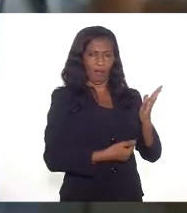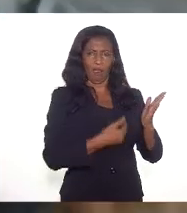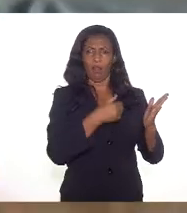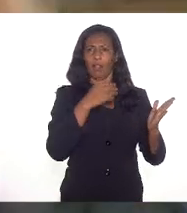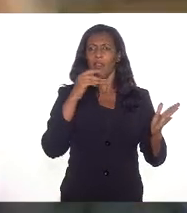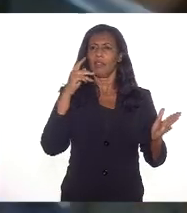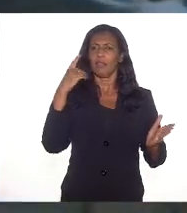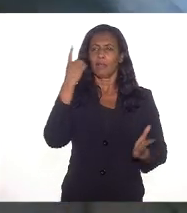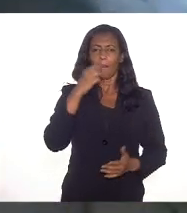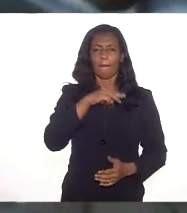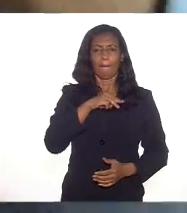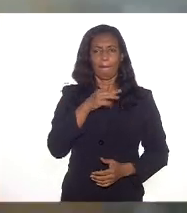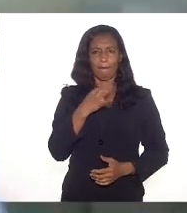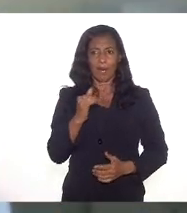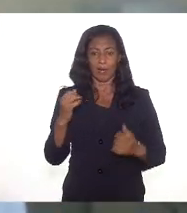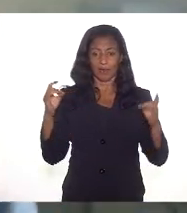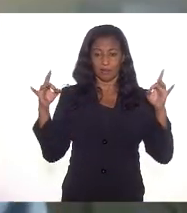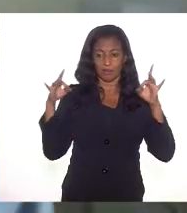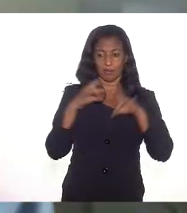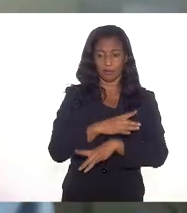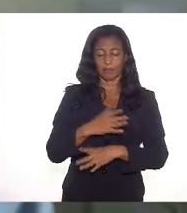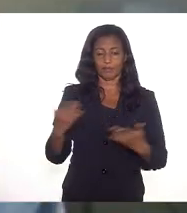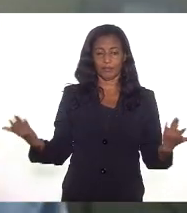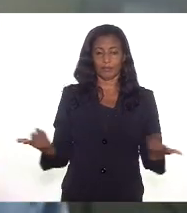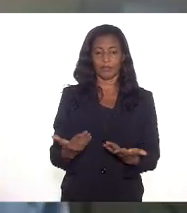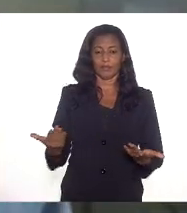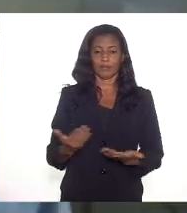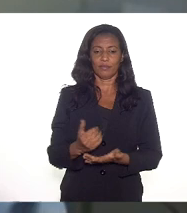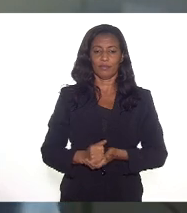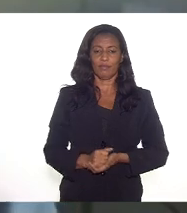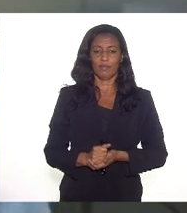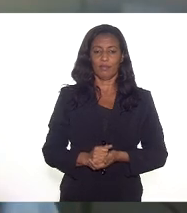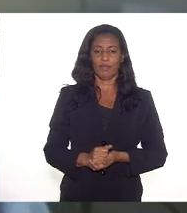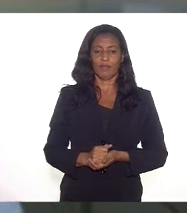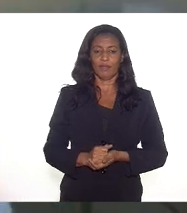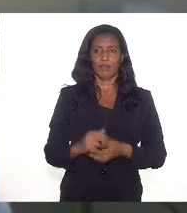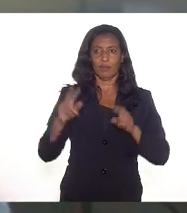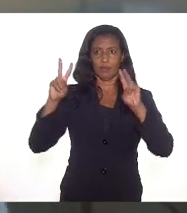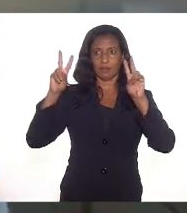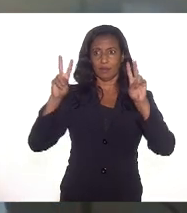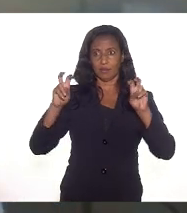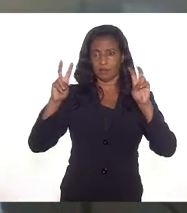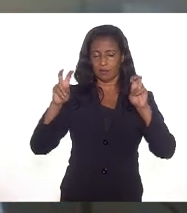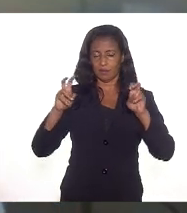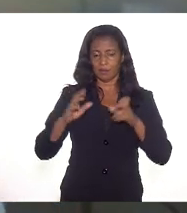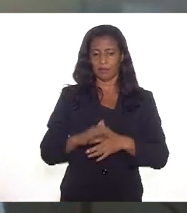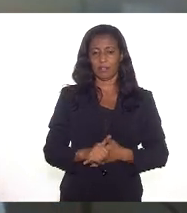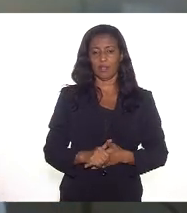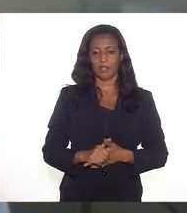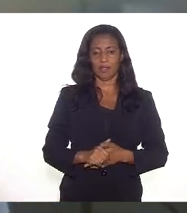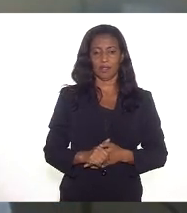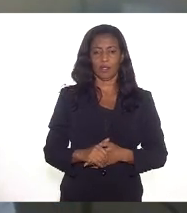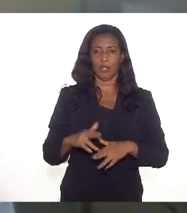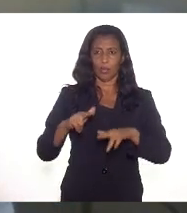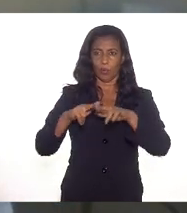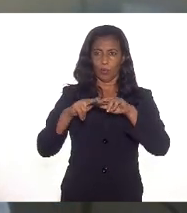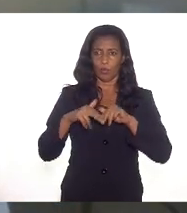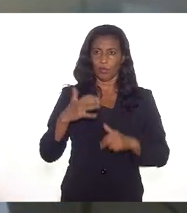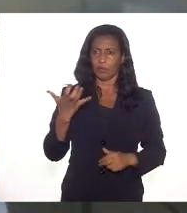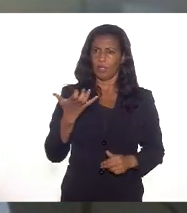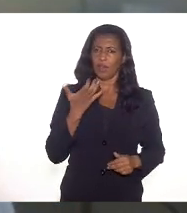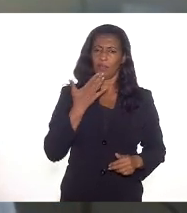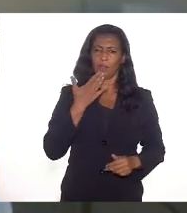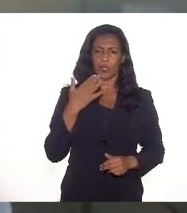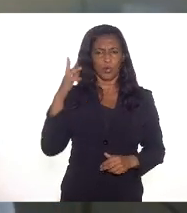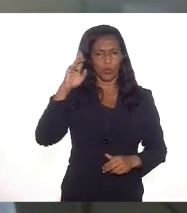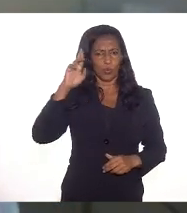Rocha, só agora que conclui a matéria. Por isso, eu queria pedir às senhoras e